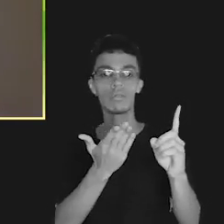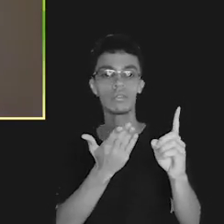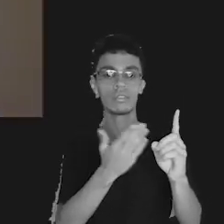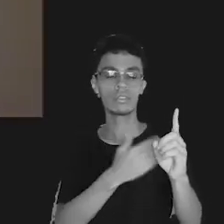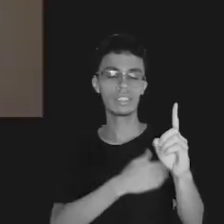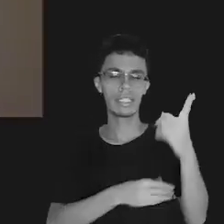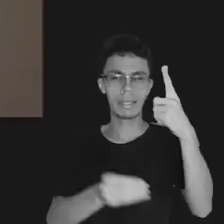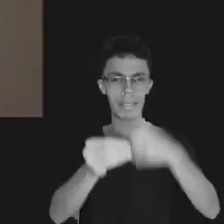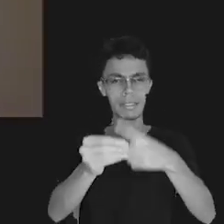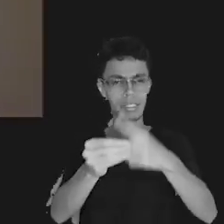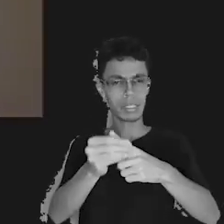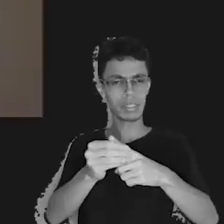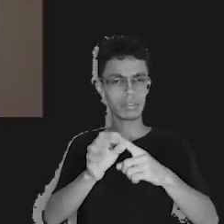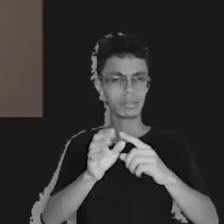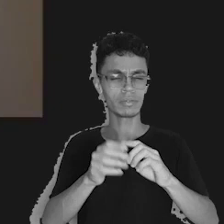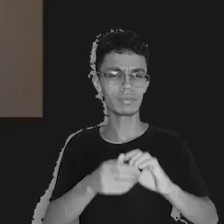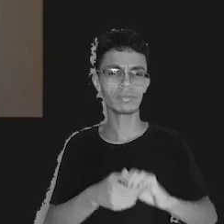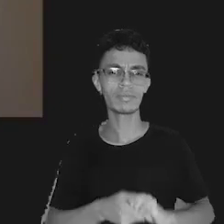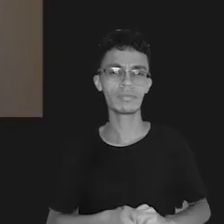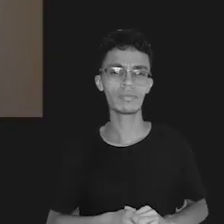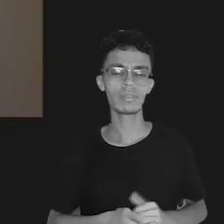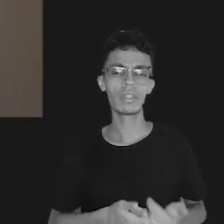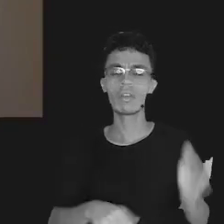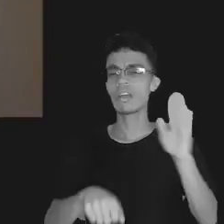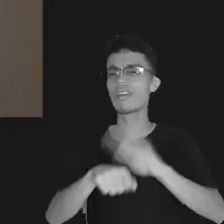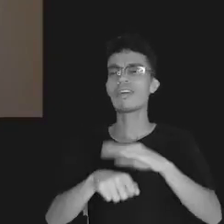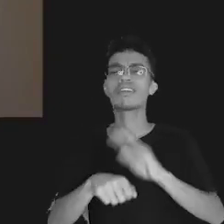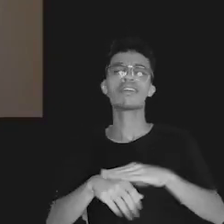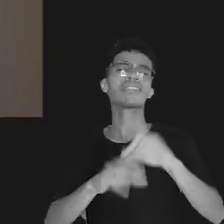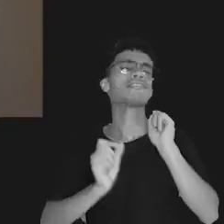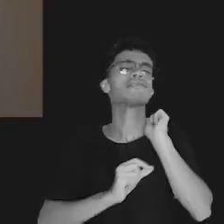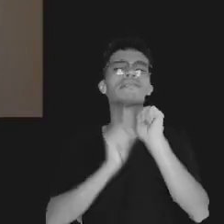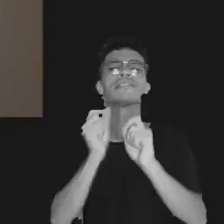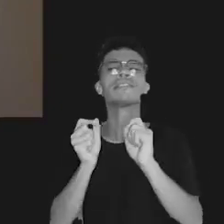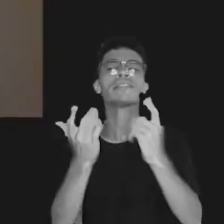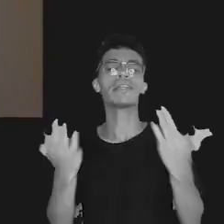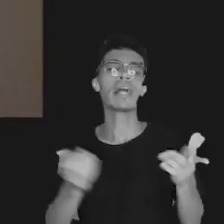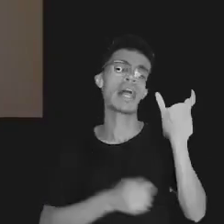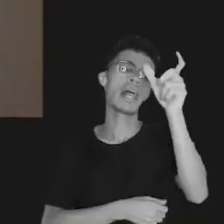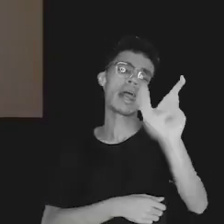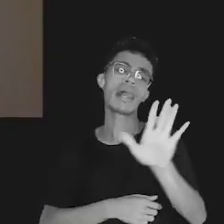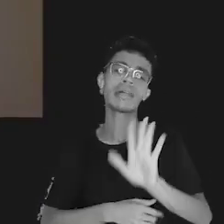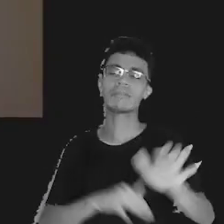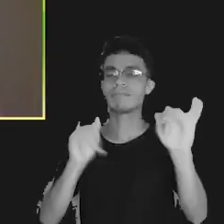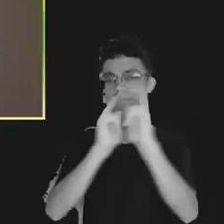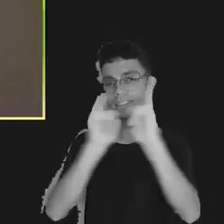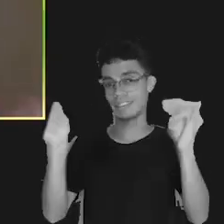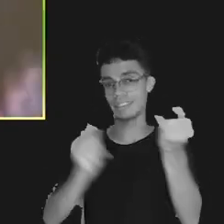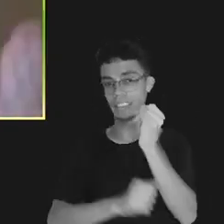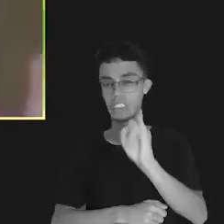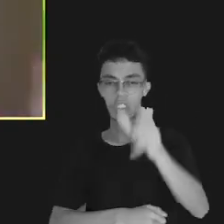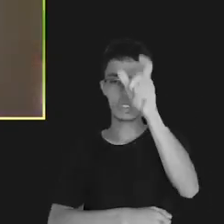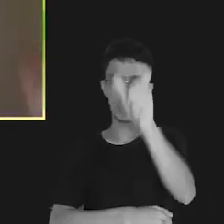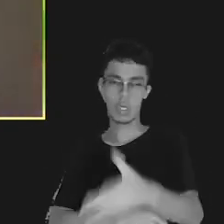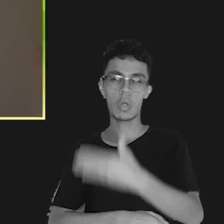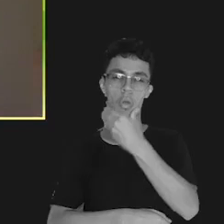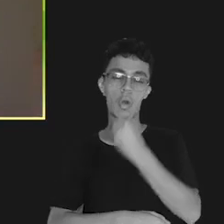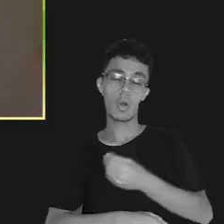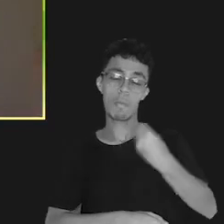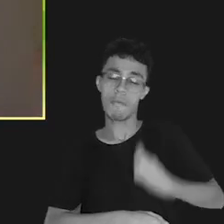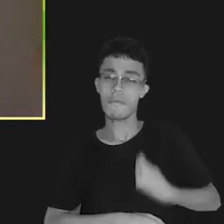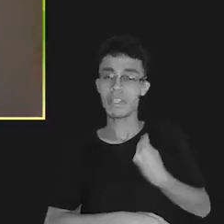São da cidade? Vêm fazer o quê? Eles vêm dizer se o homem existe ou